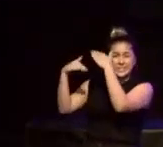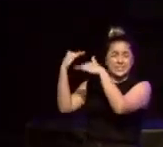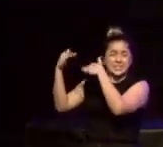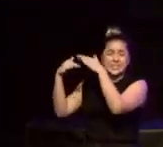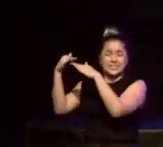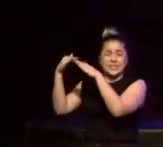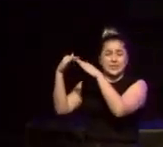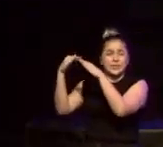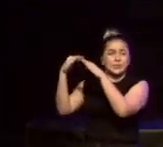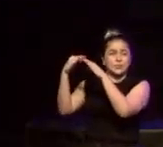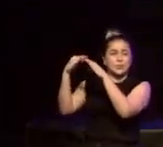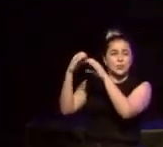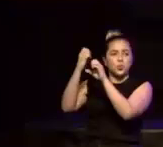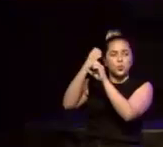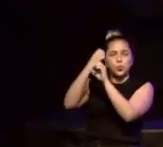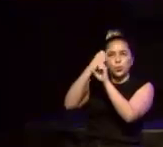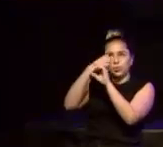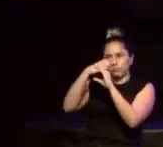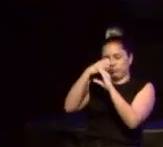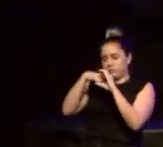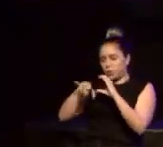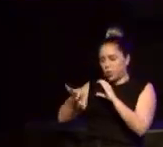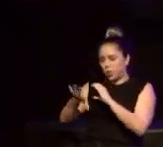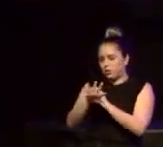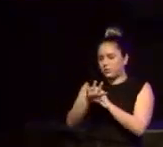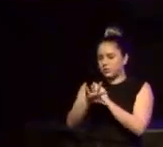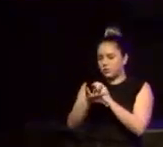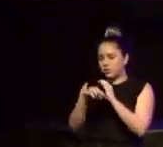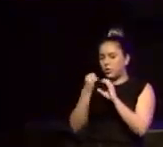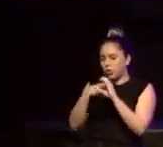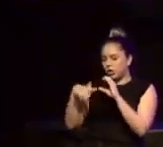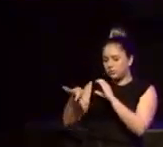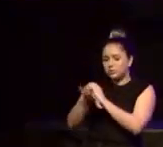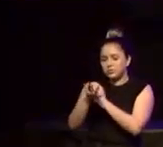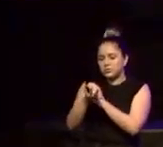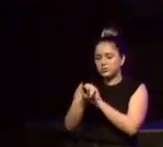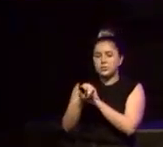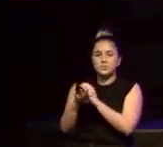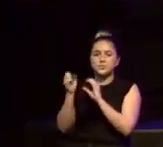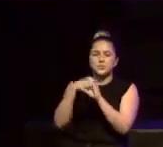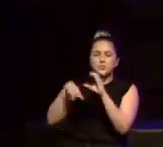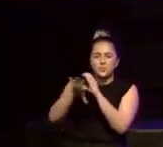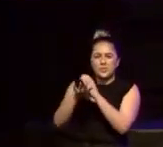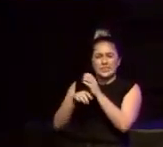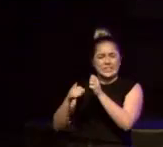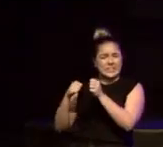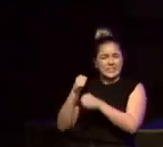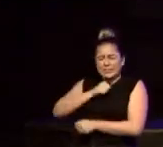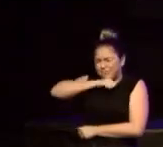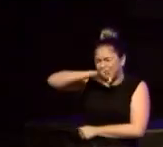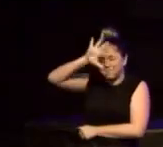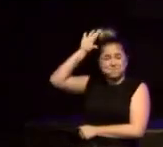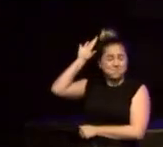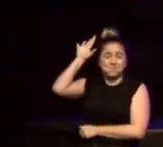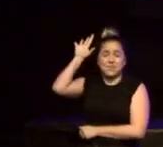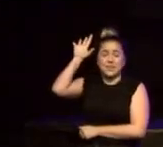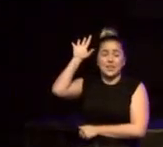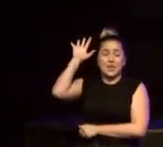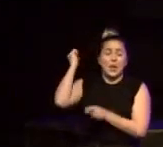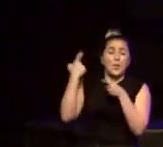de 2020, 21 e um pouquinho de 22, acelerou esse processo. Porque durante a pandemia da